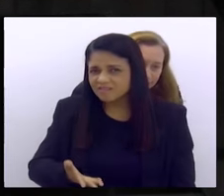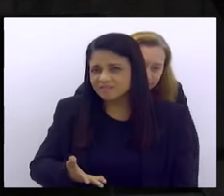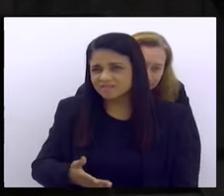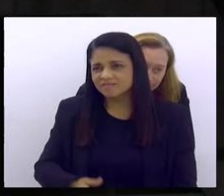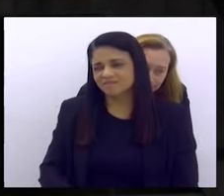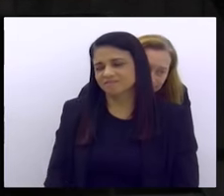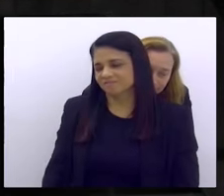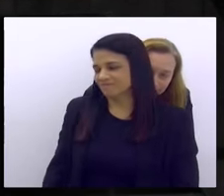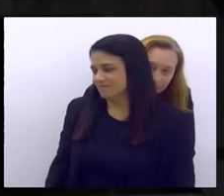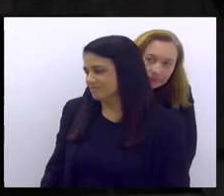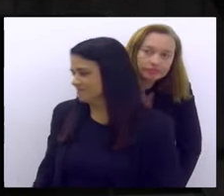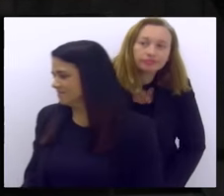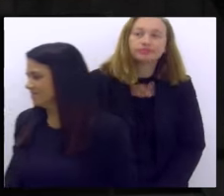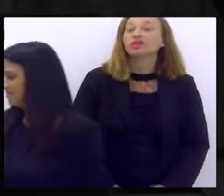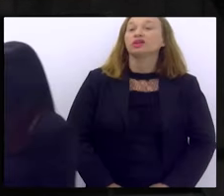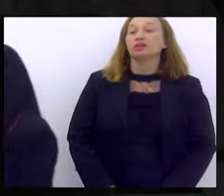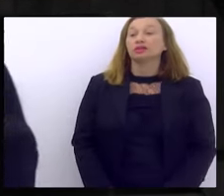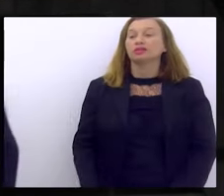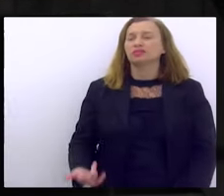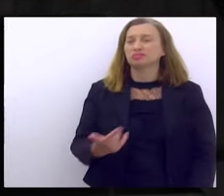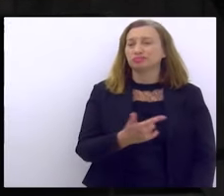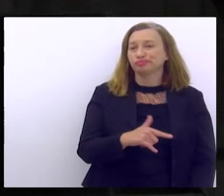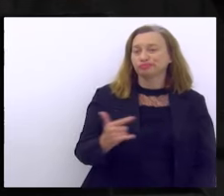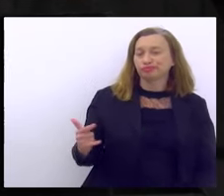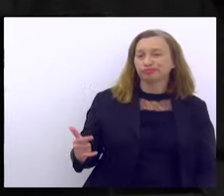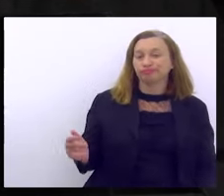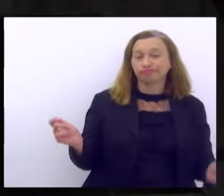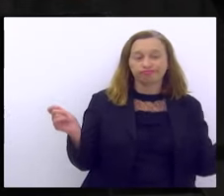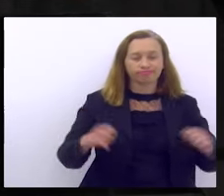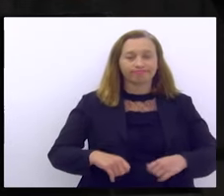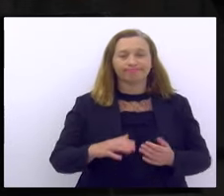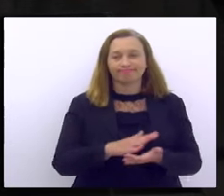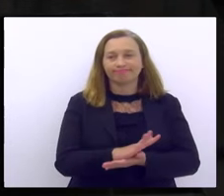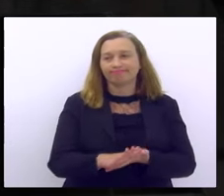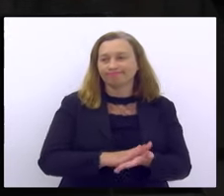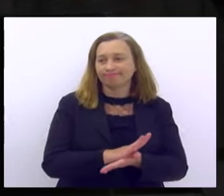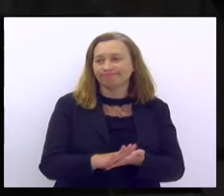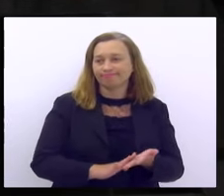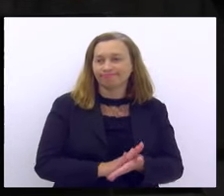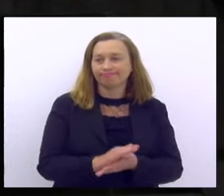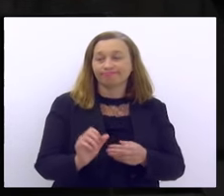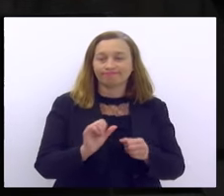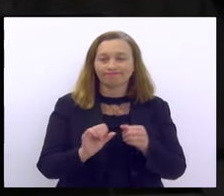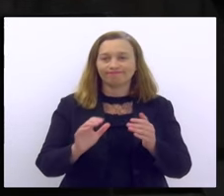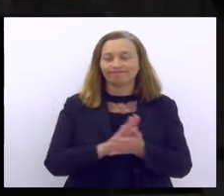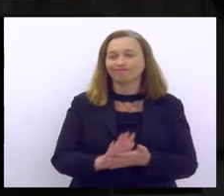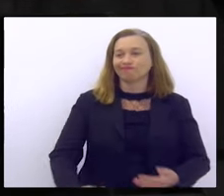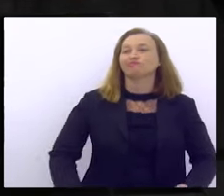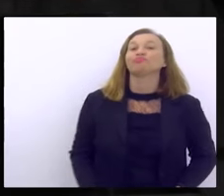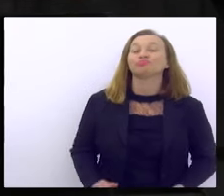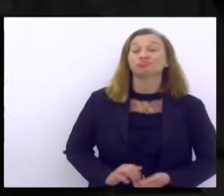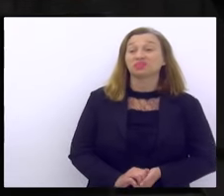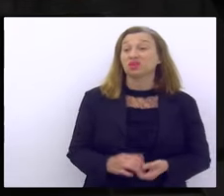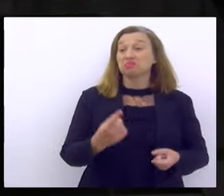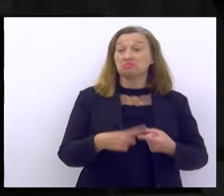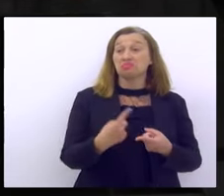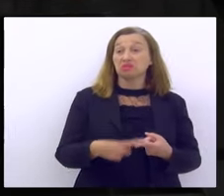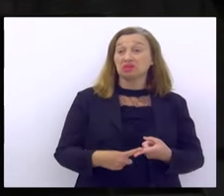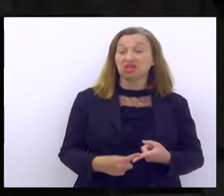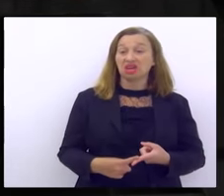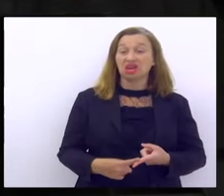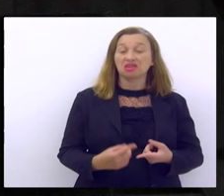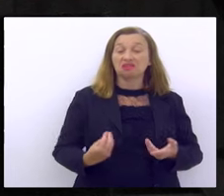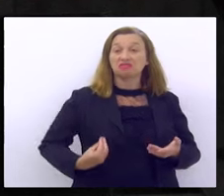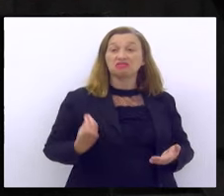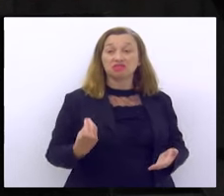São esses que não têm a mínima capacidade para fazê-lo, porque vivem na